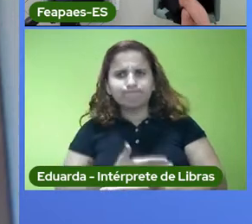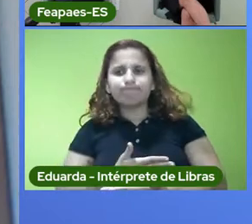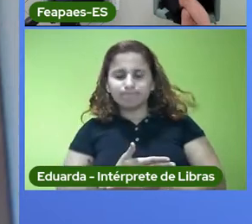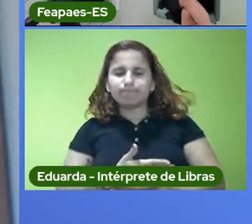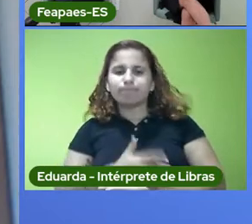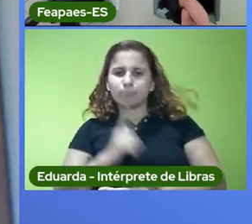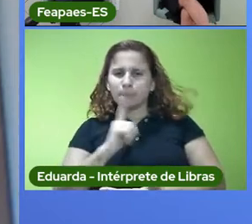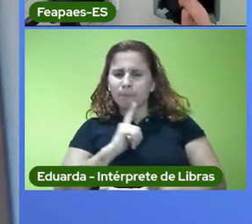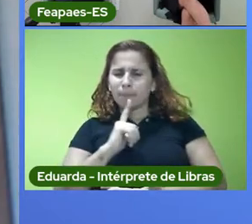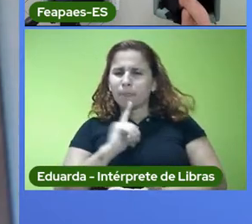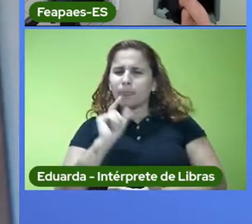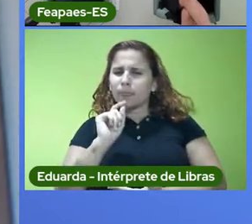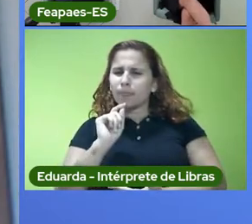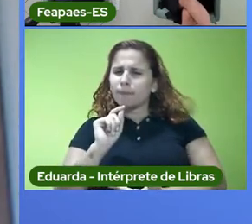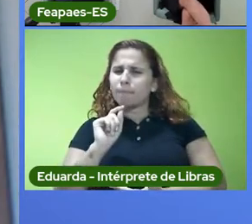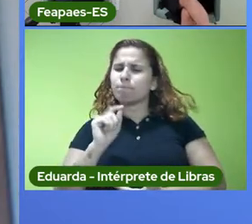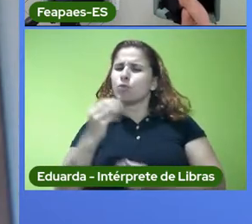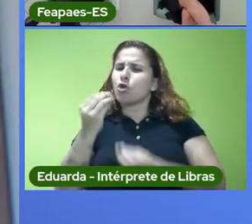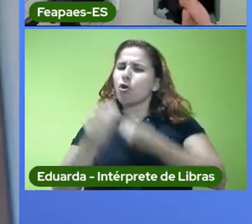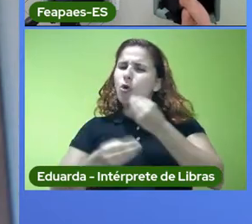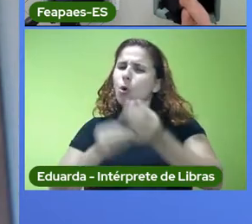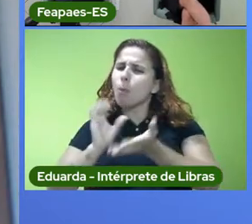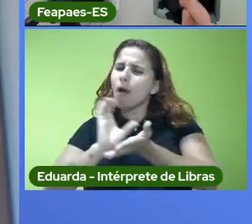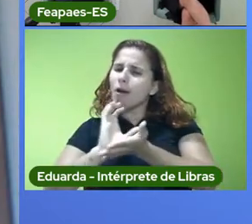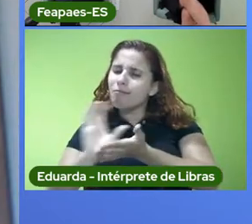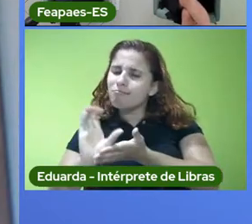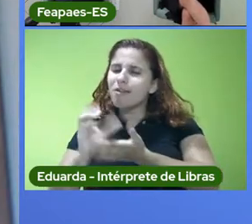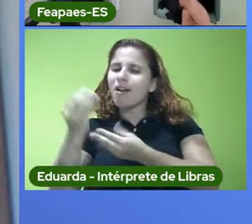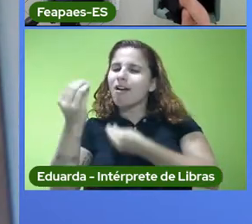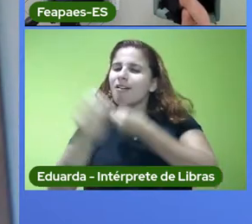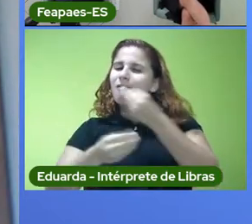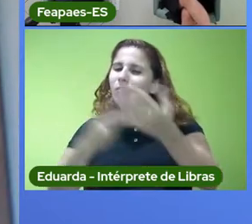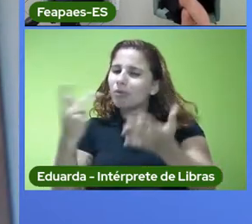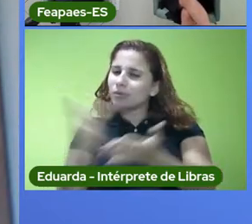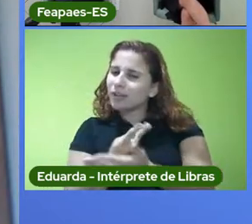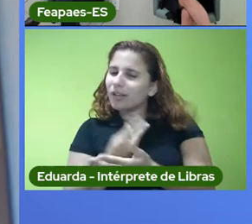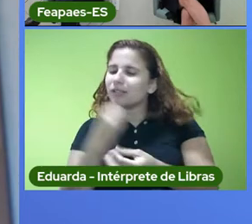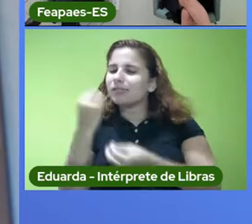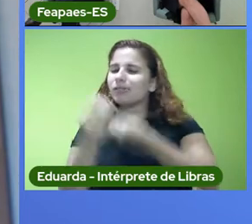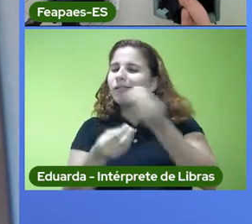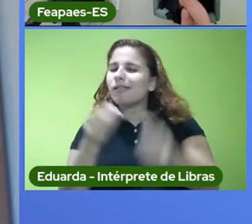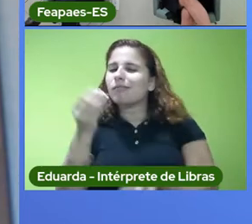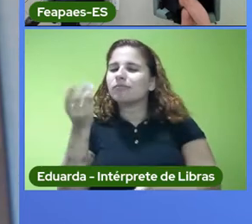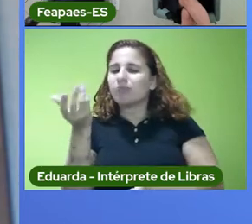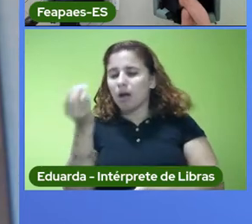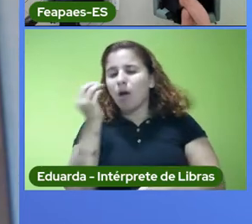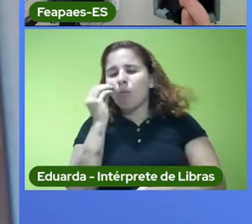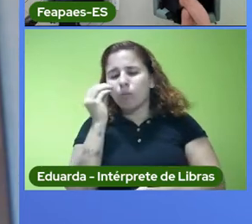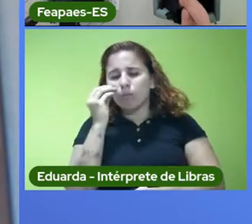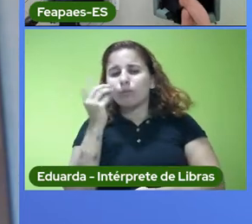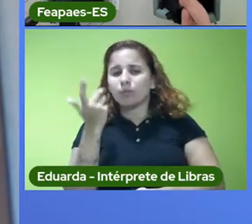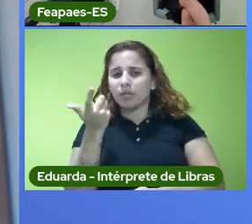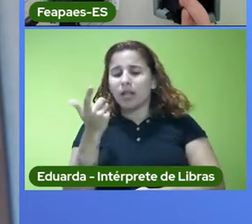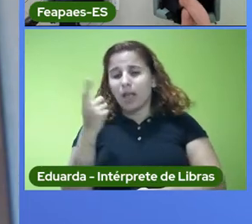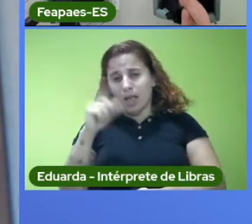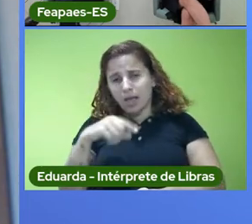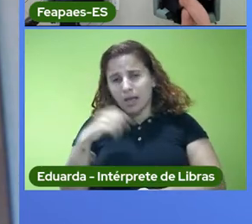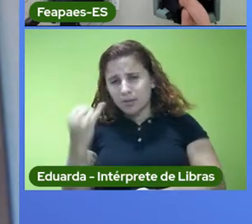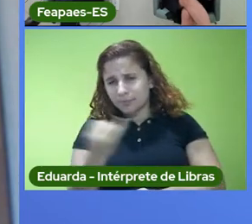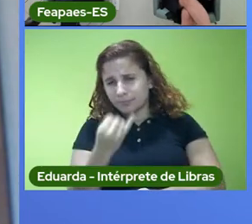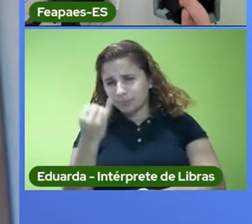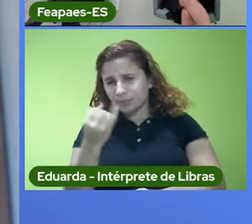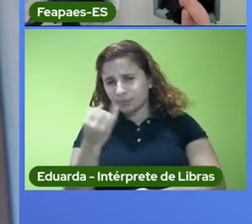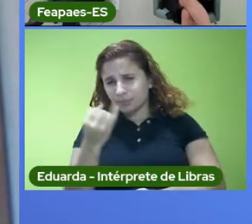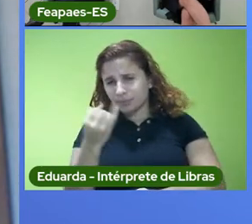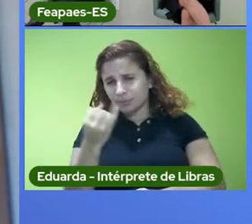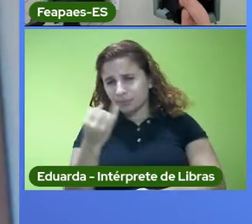serve, como funciona, como deve ocorrer, eu acho que esse já é um passo importantíssimo para a gente começar a quebrar